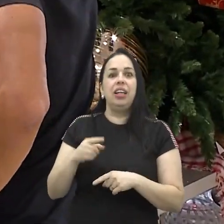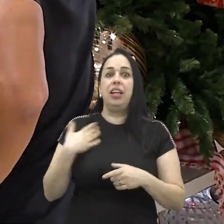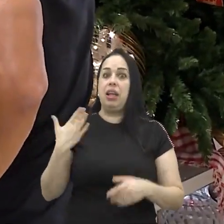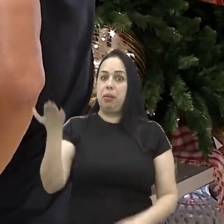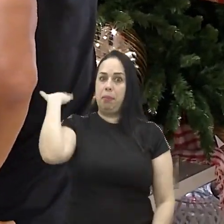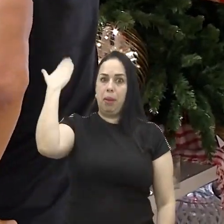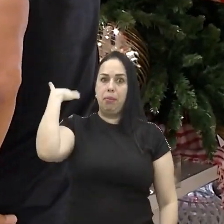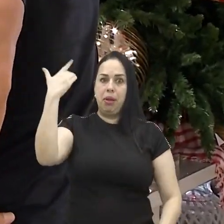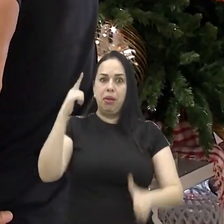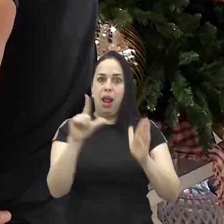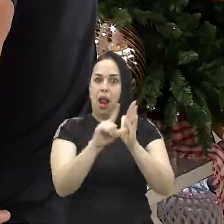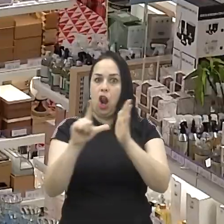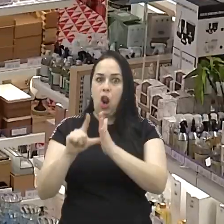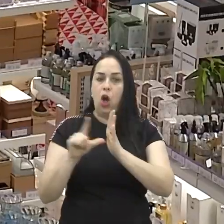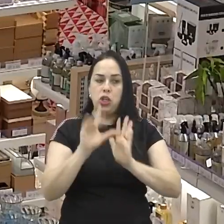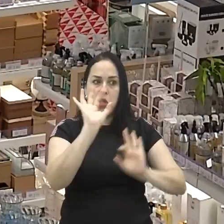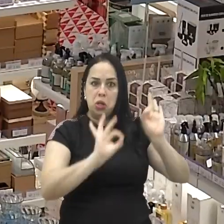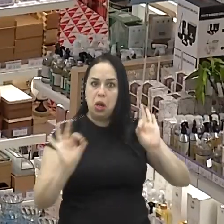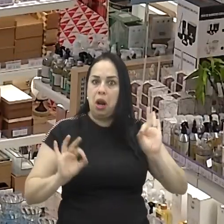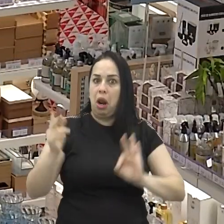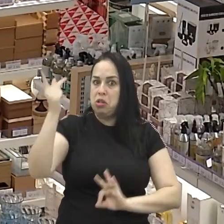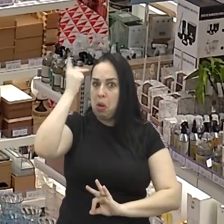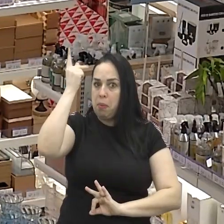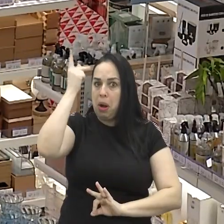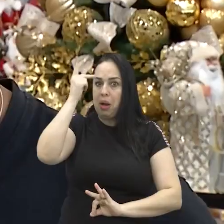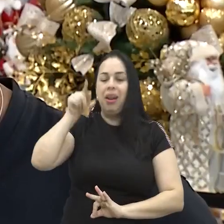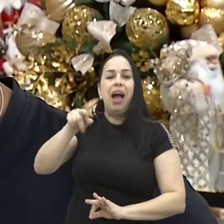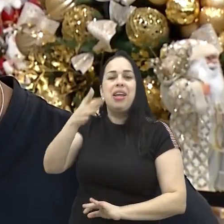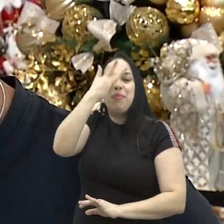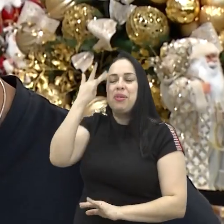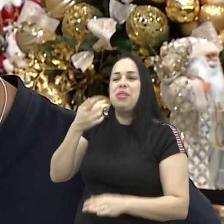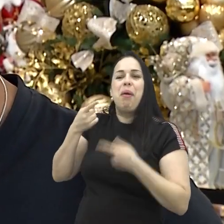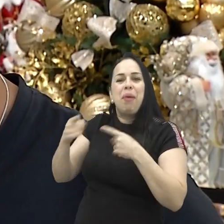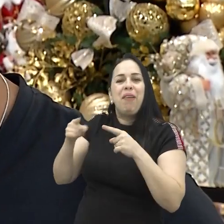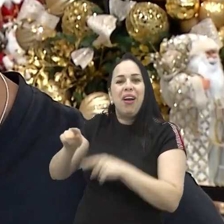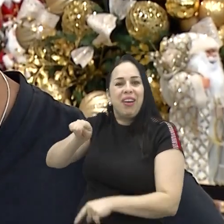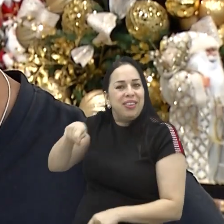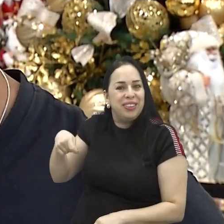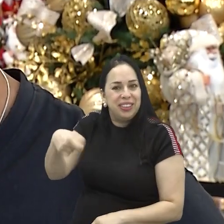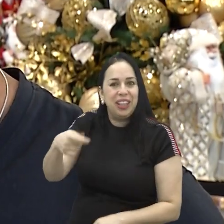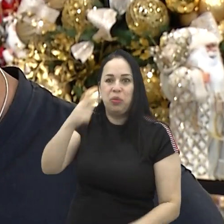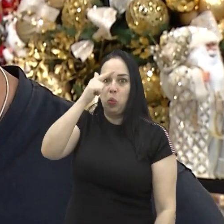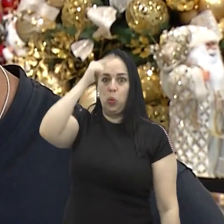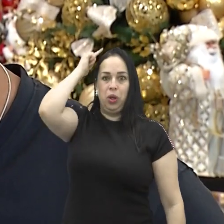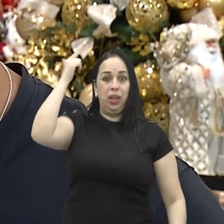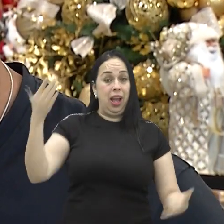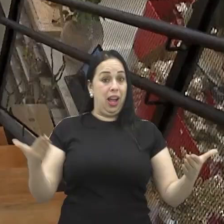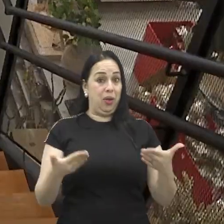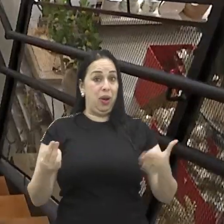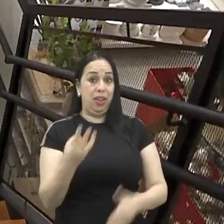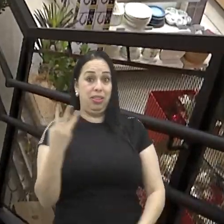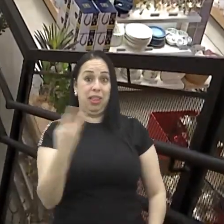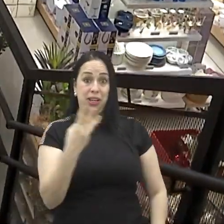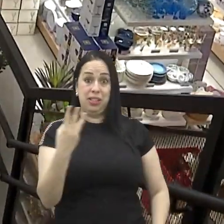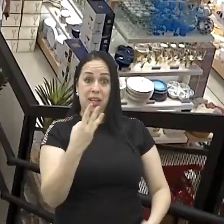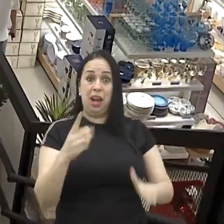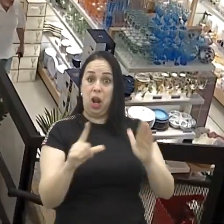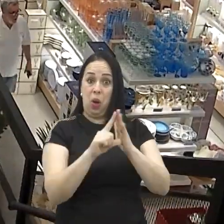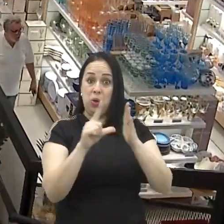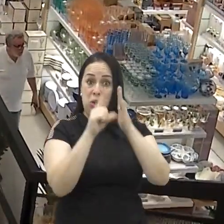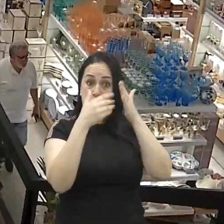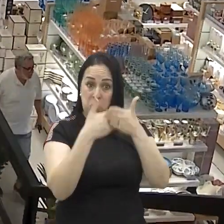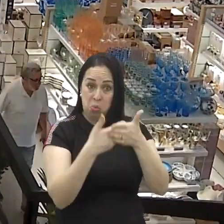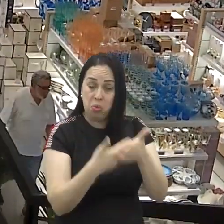quando abriu a primeira loja de decorações lá em São Paulo. Em fevereiro deste ano, o Careca inaugurou a 3ª